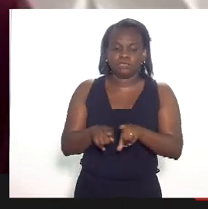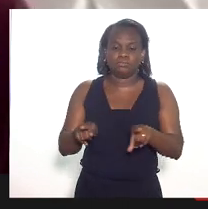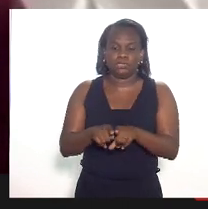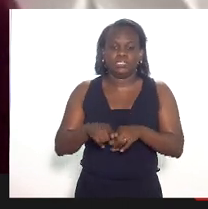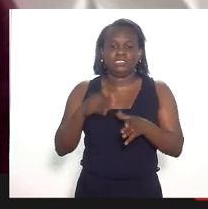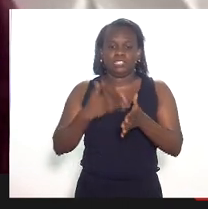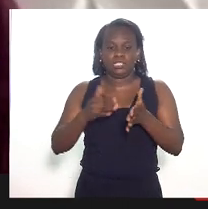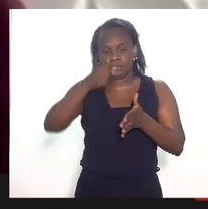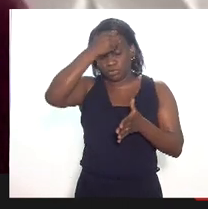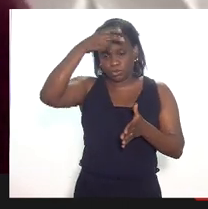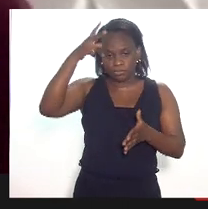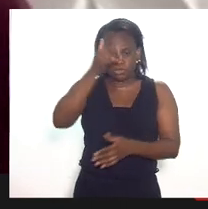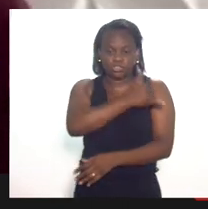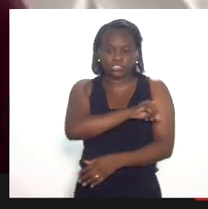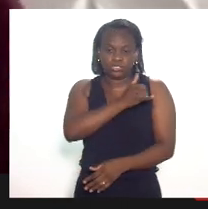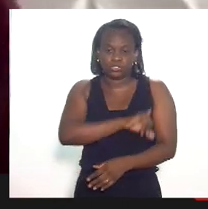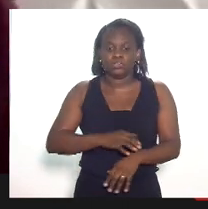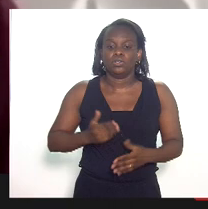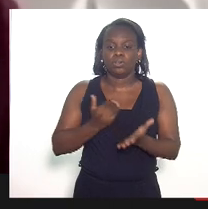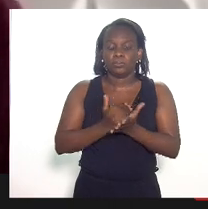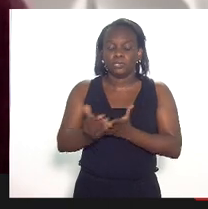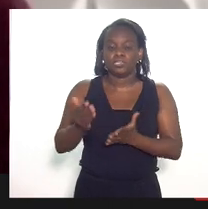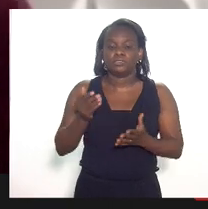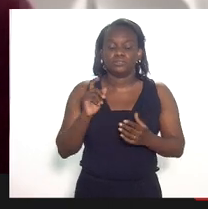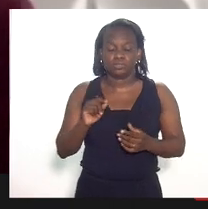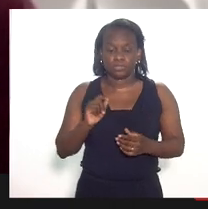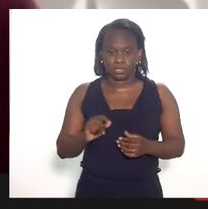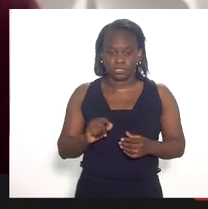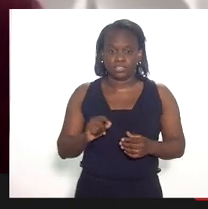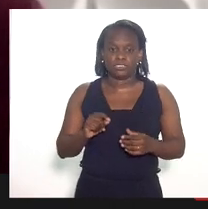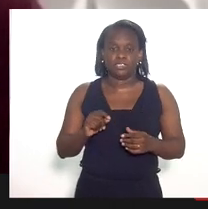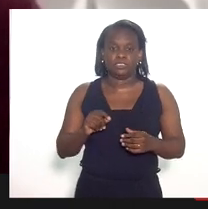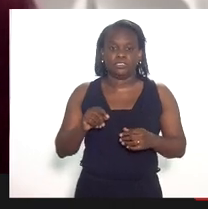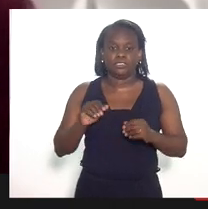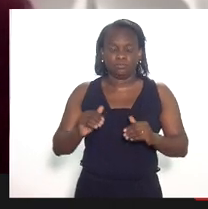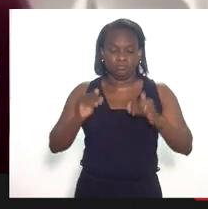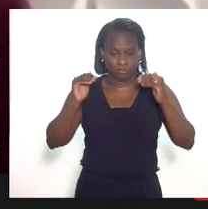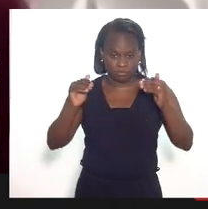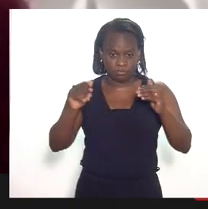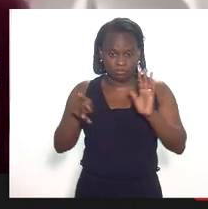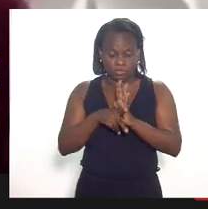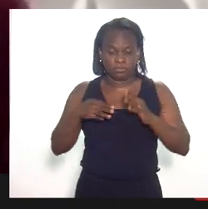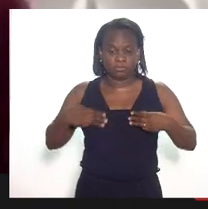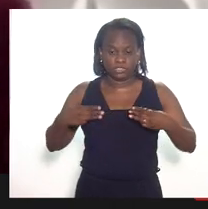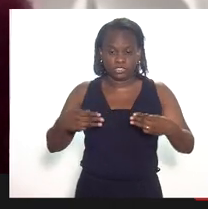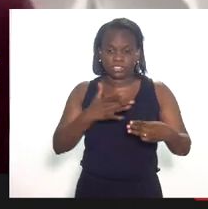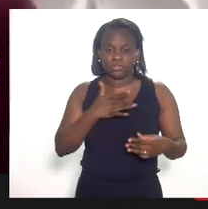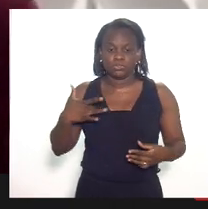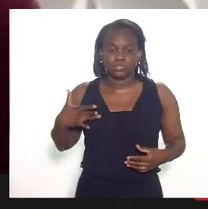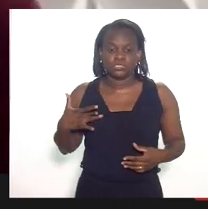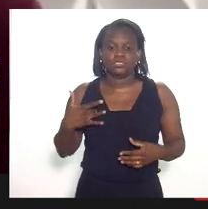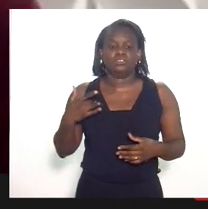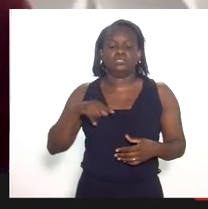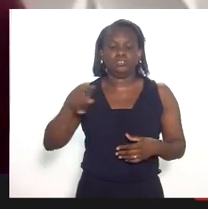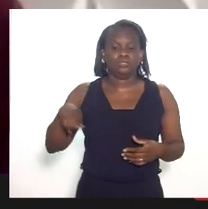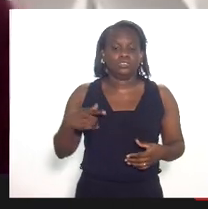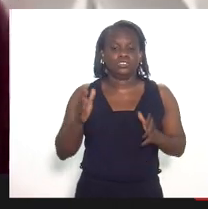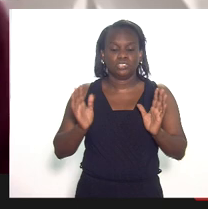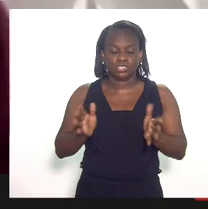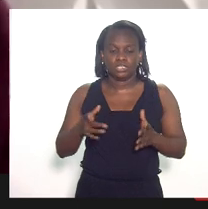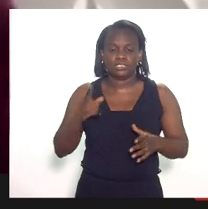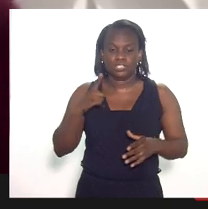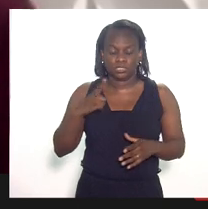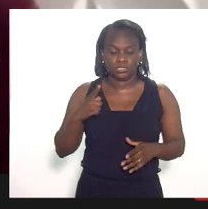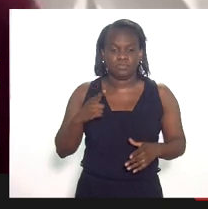Secretaria Municipal do Rio de Janeiro. Iniciando com a Superintendência do Rio do Ministério da Saúde, nós já nos